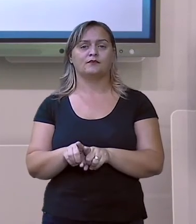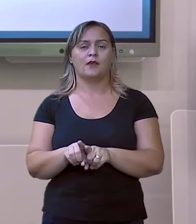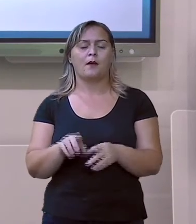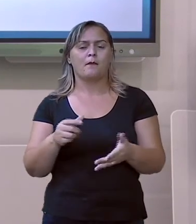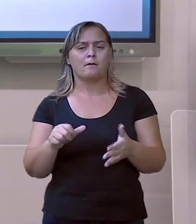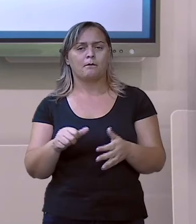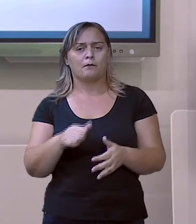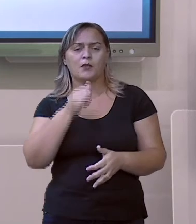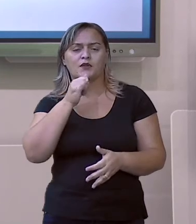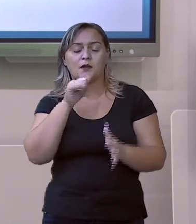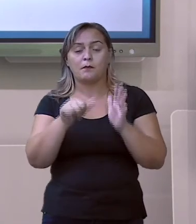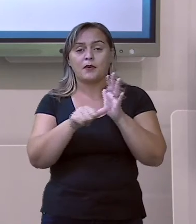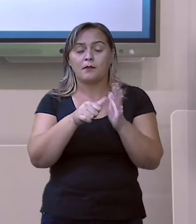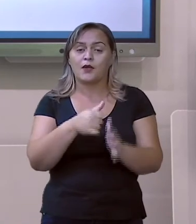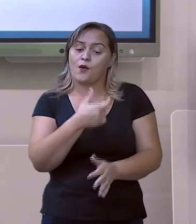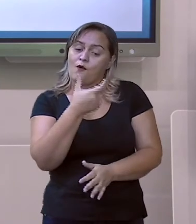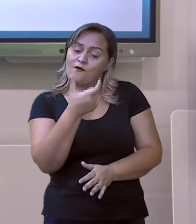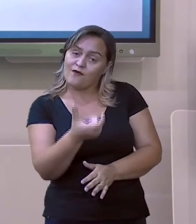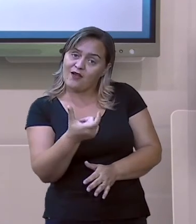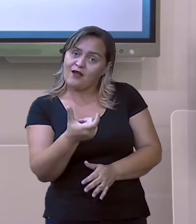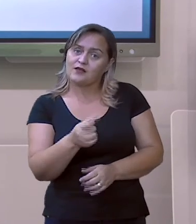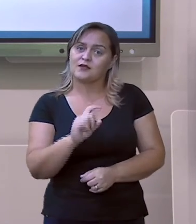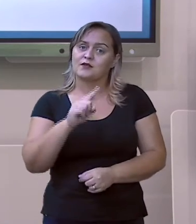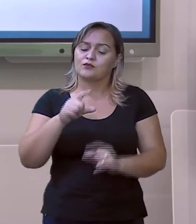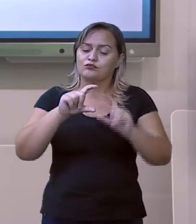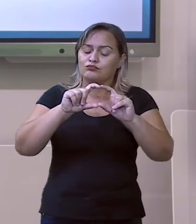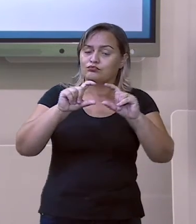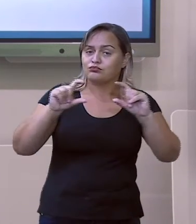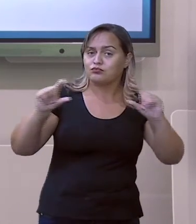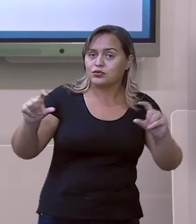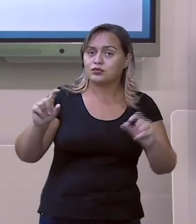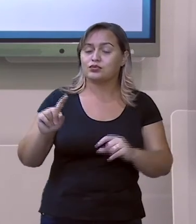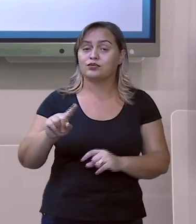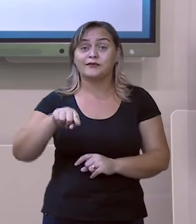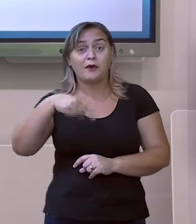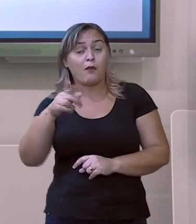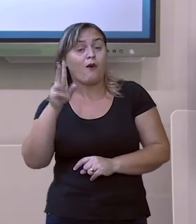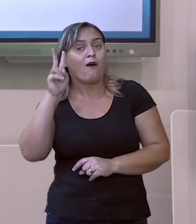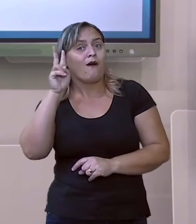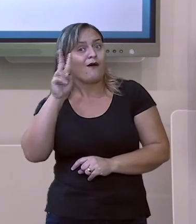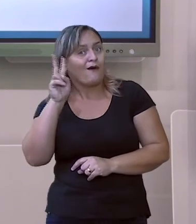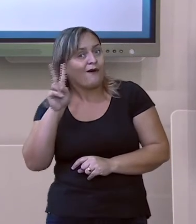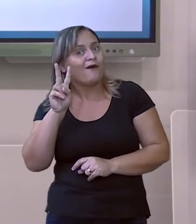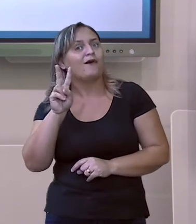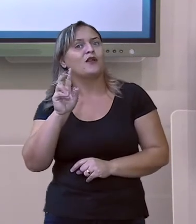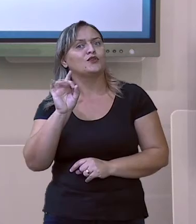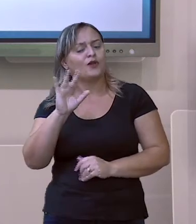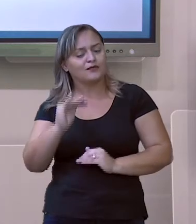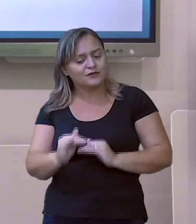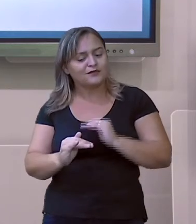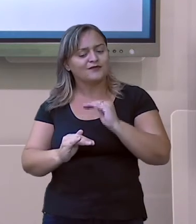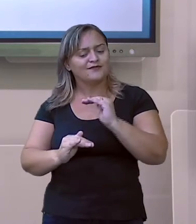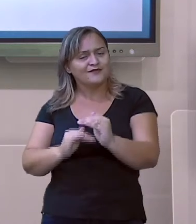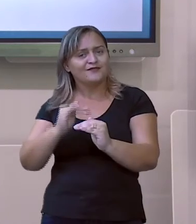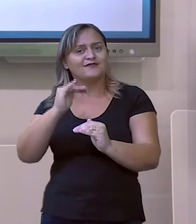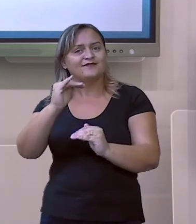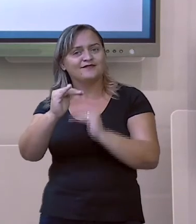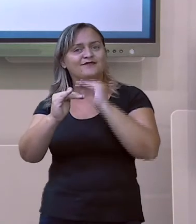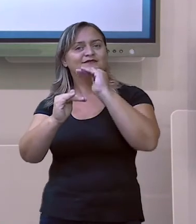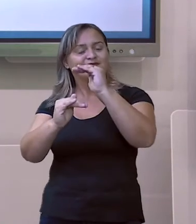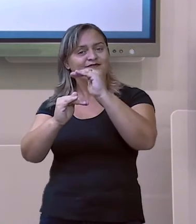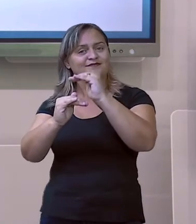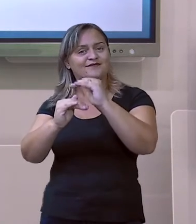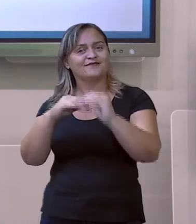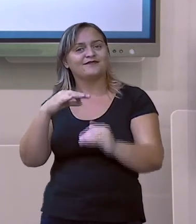em histórias. E assim as crianças vão adquirindo a capacidade de se comunicar com o mundo. Elogie por